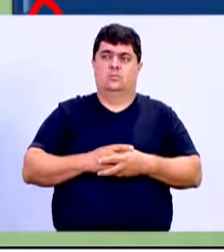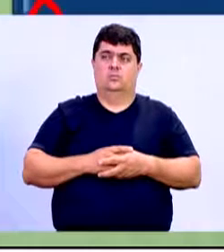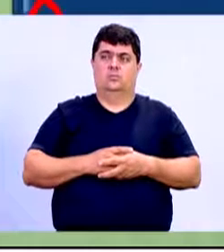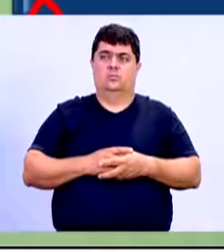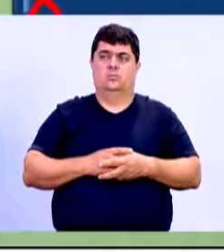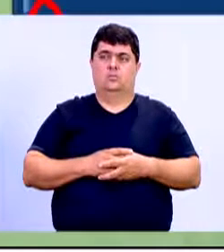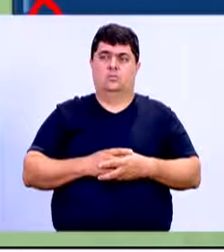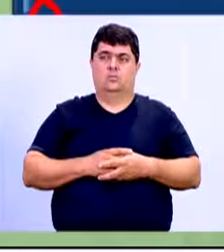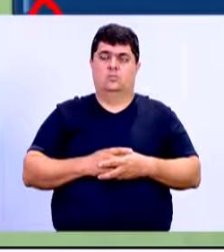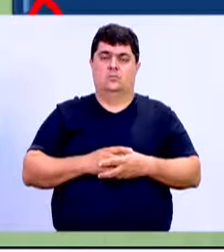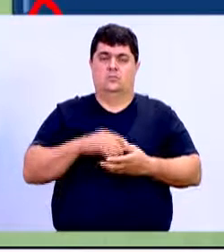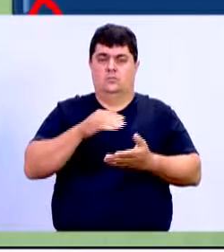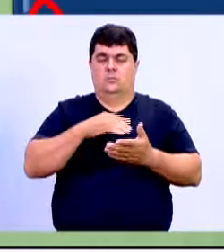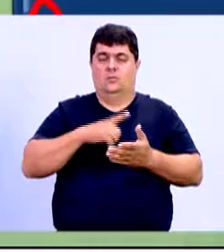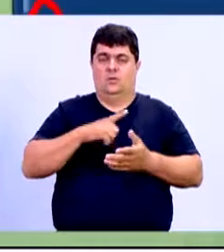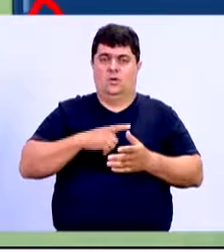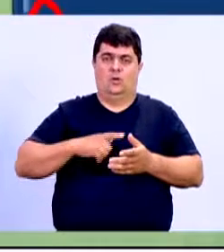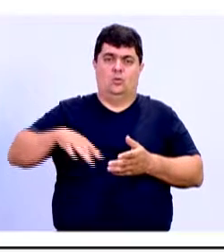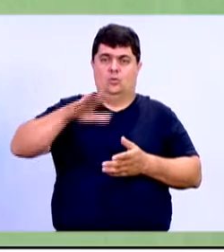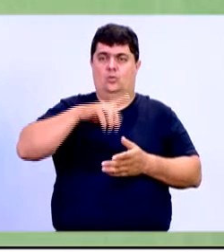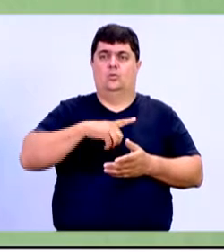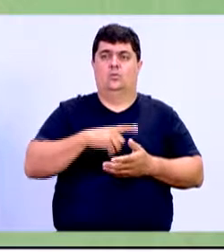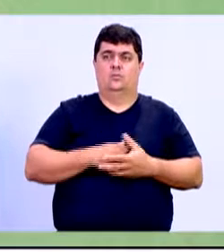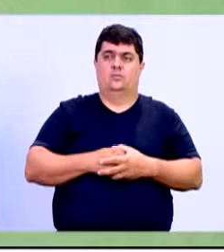todas essas áreas.